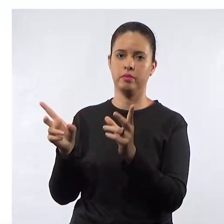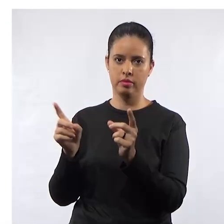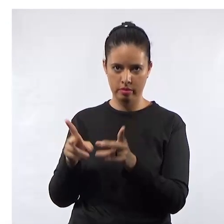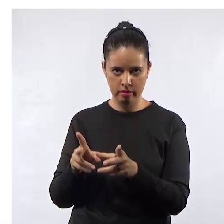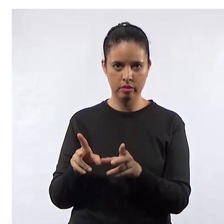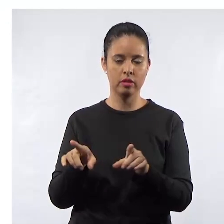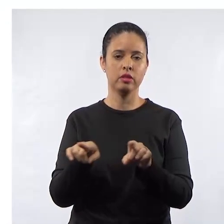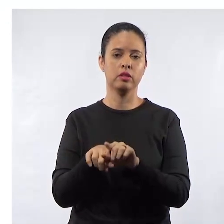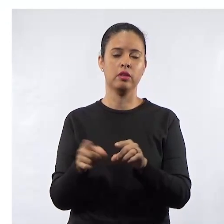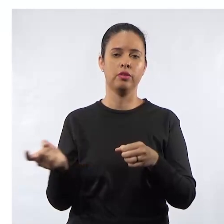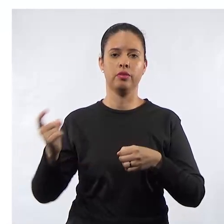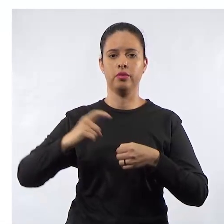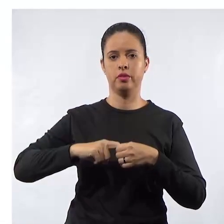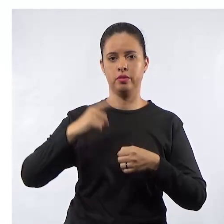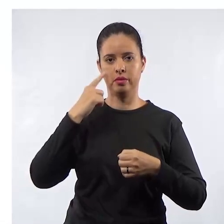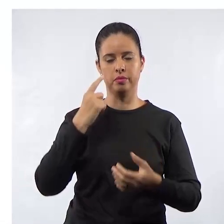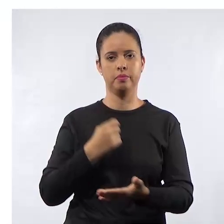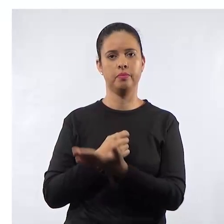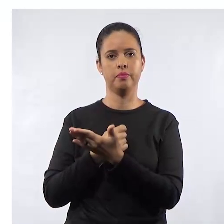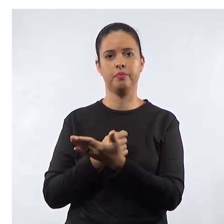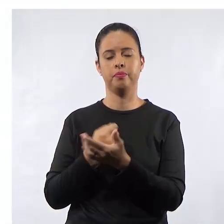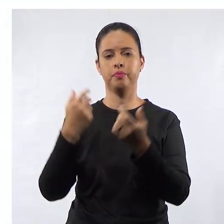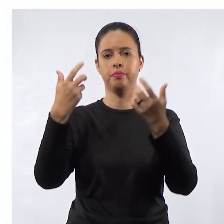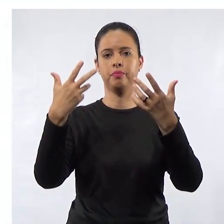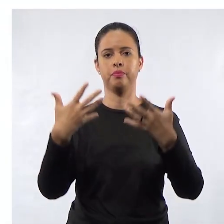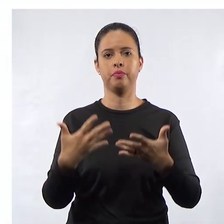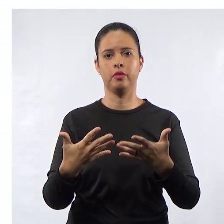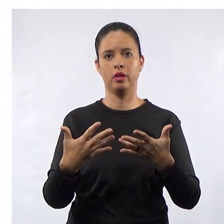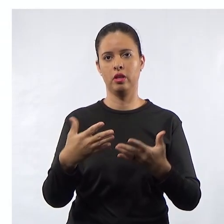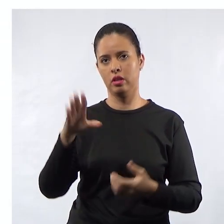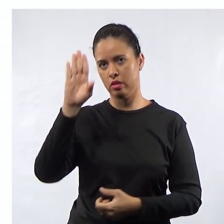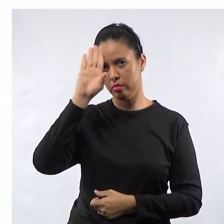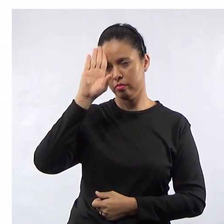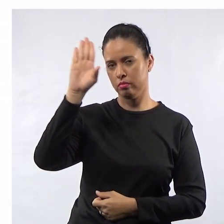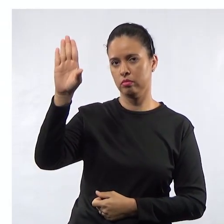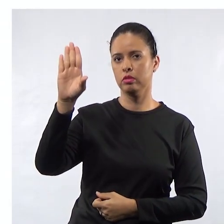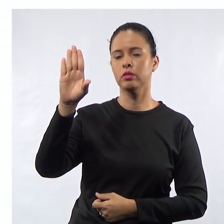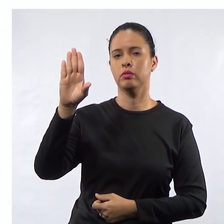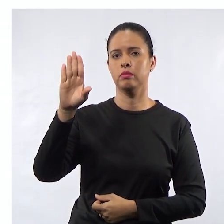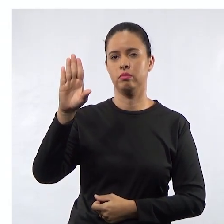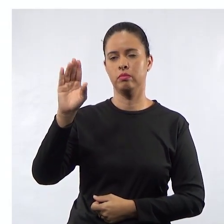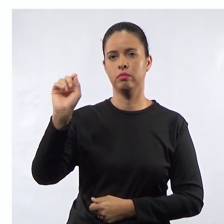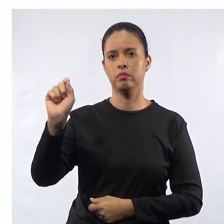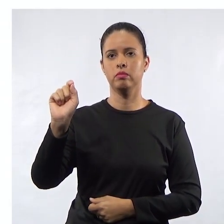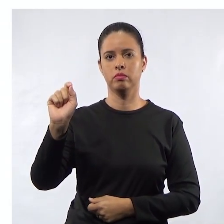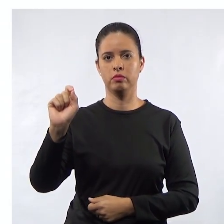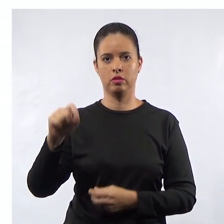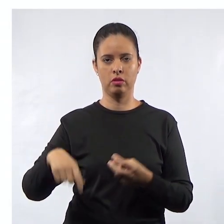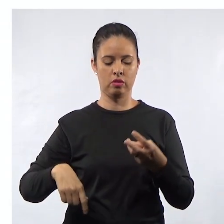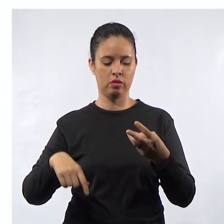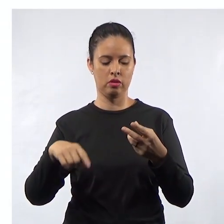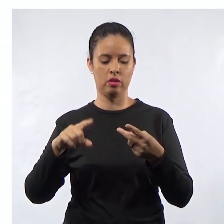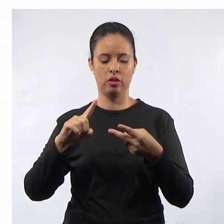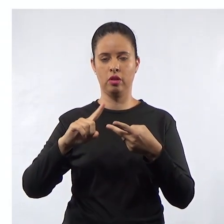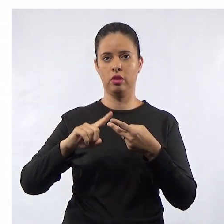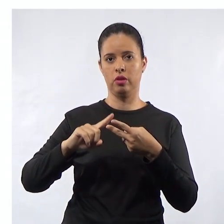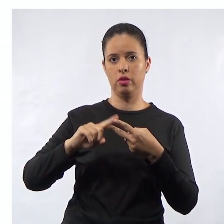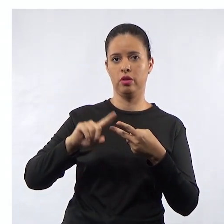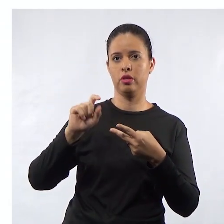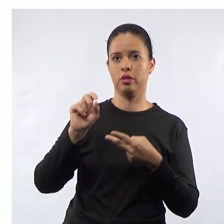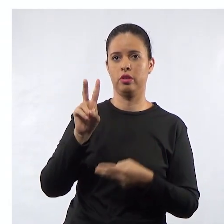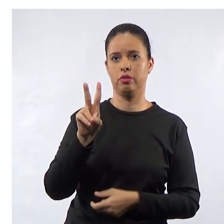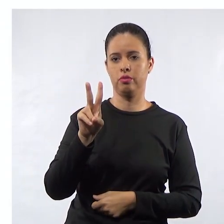consumo, tá? E aqui eu volto à tela para falar sobre o princípio da vulnerabilidade, tá? Que